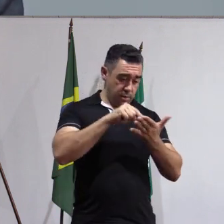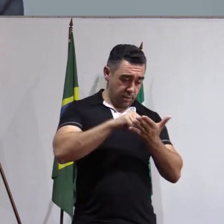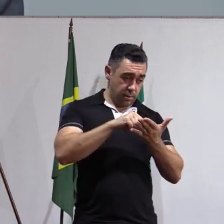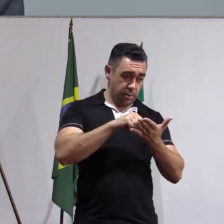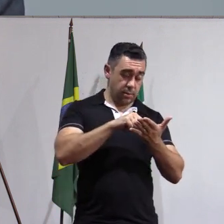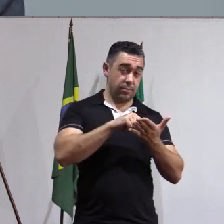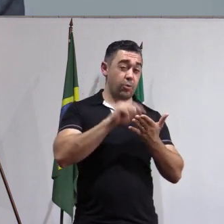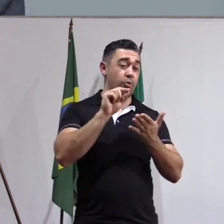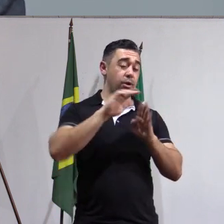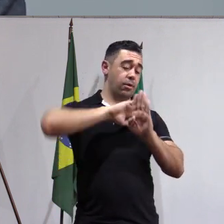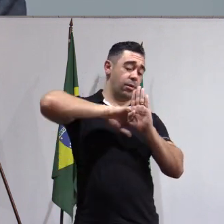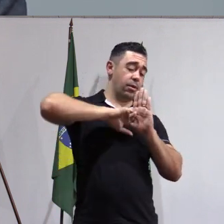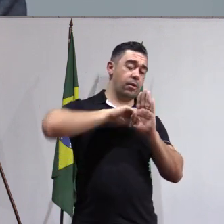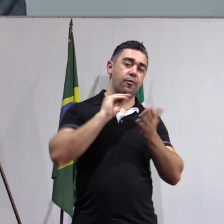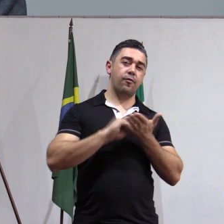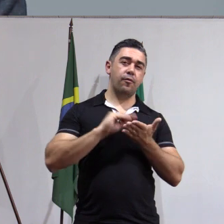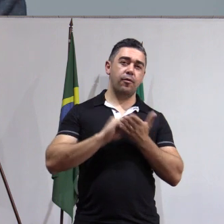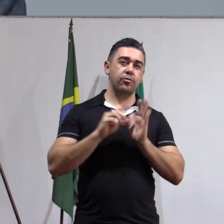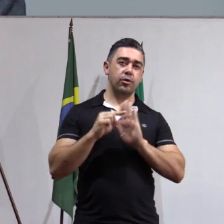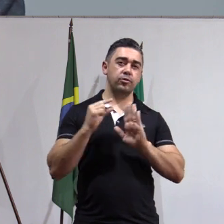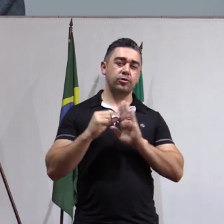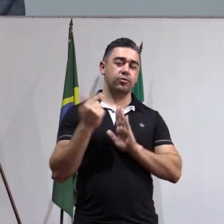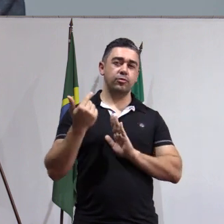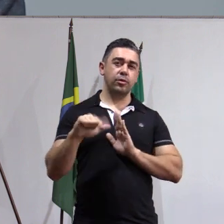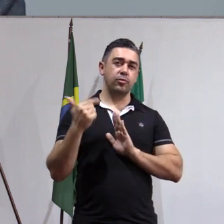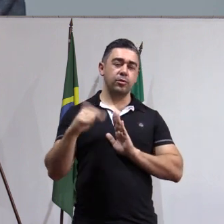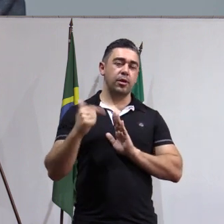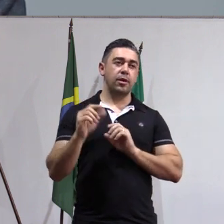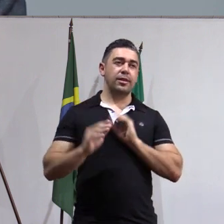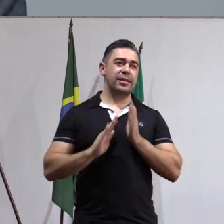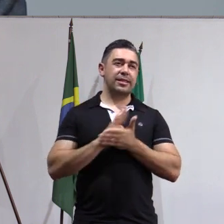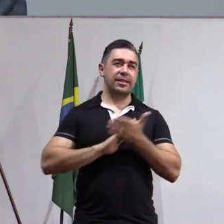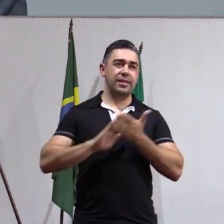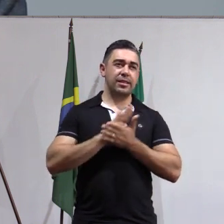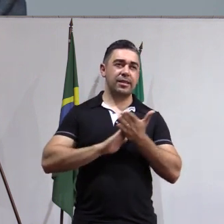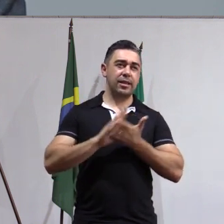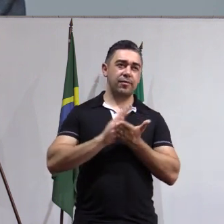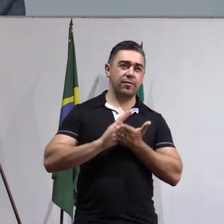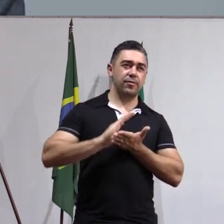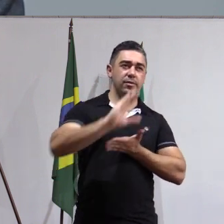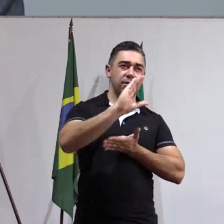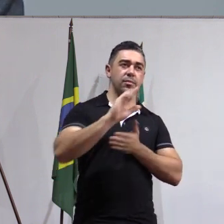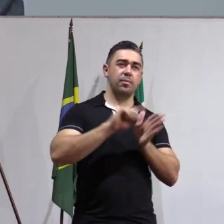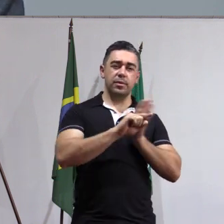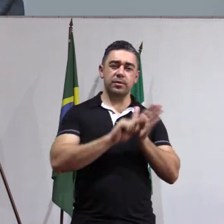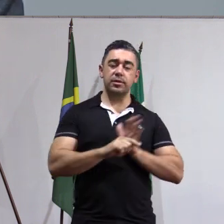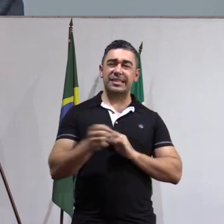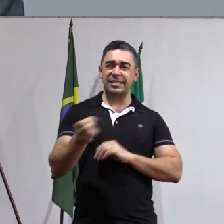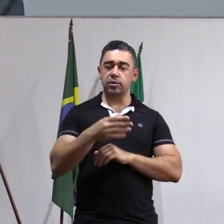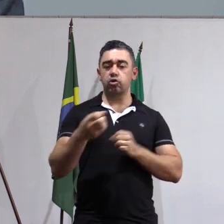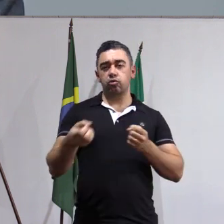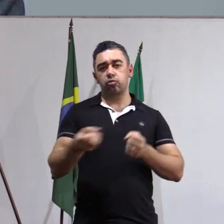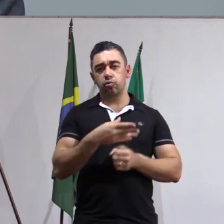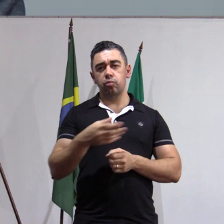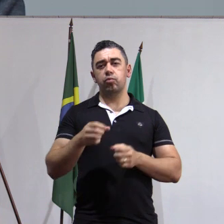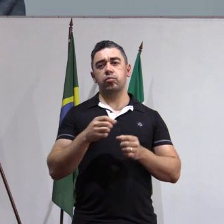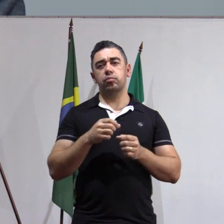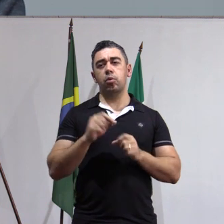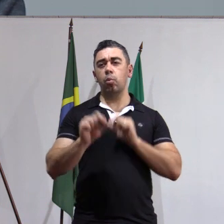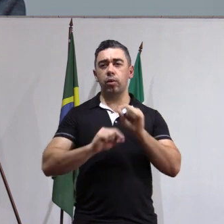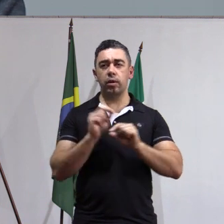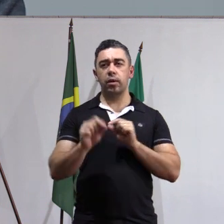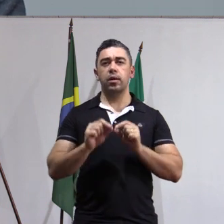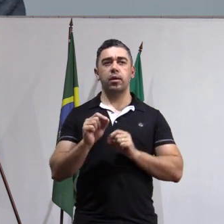ausência. Em nenhum artigo da minuta, o financiamento da pesquisa, do ensino ou da inovação é associado à CAPES ou